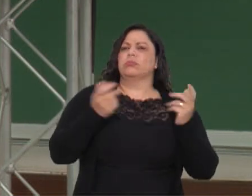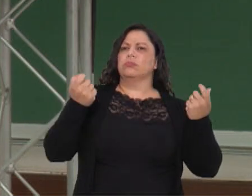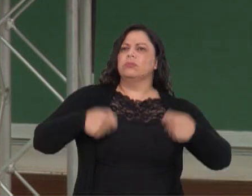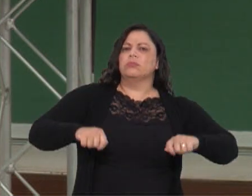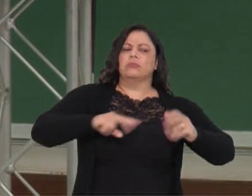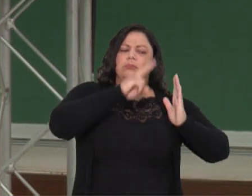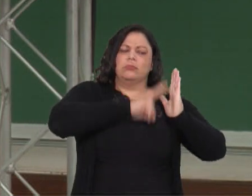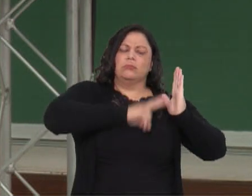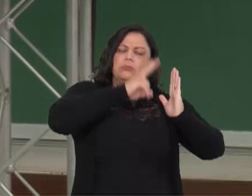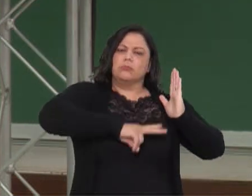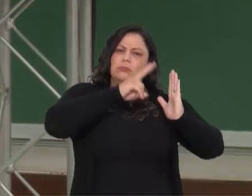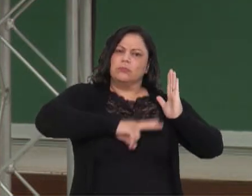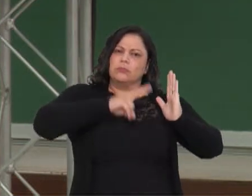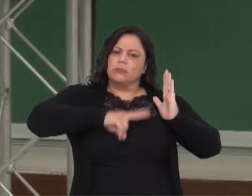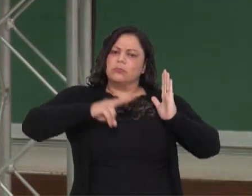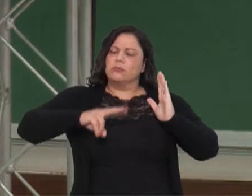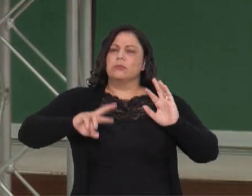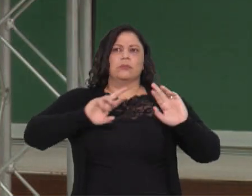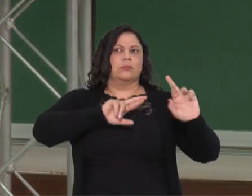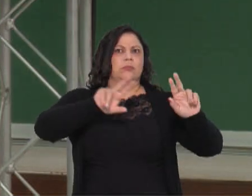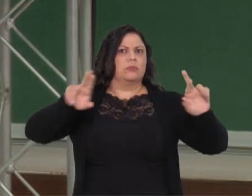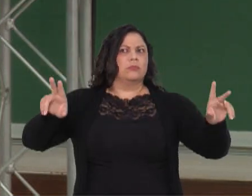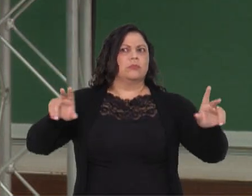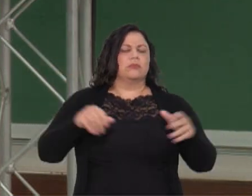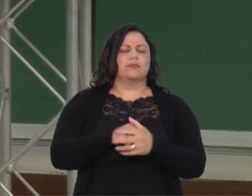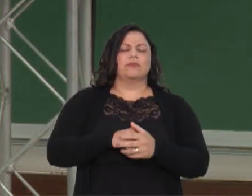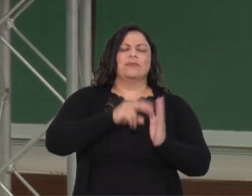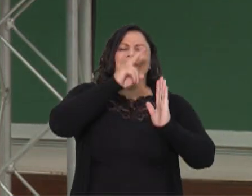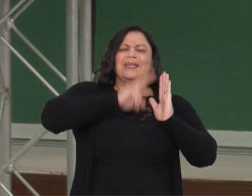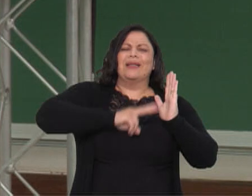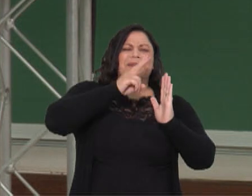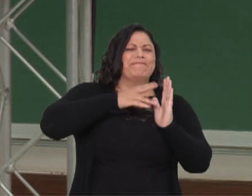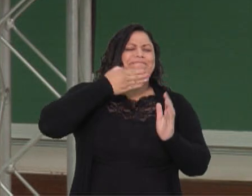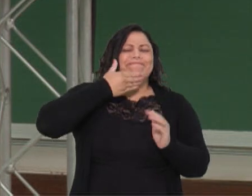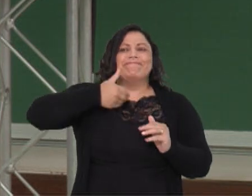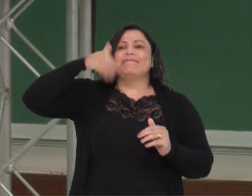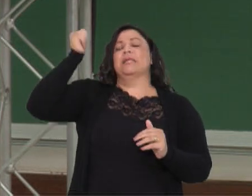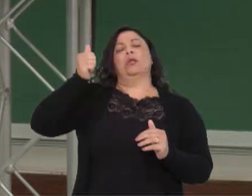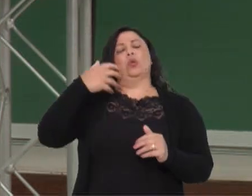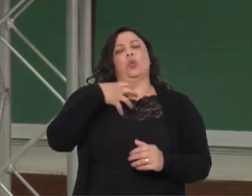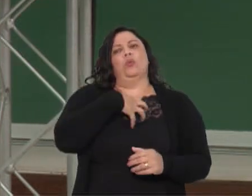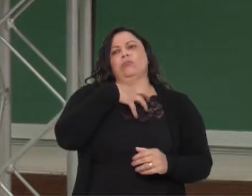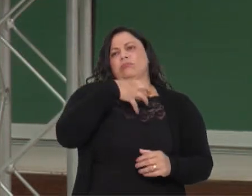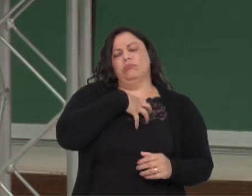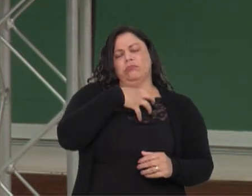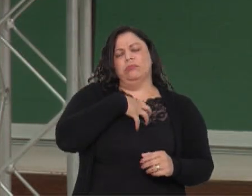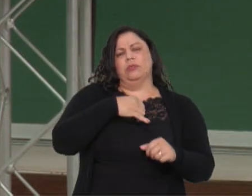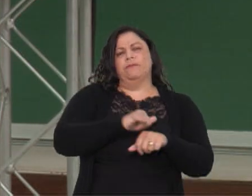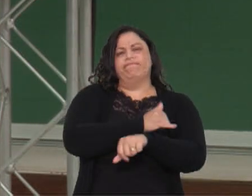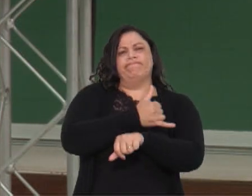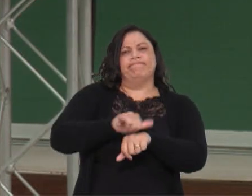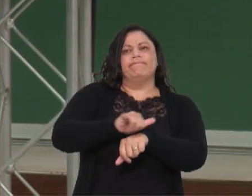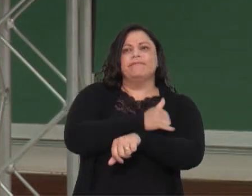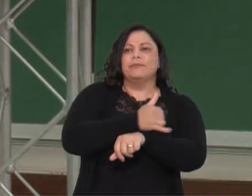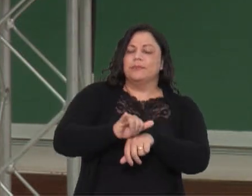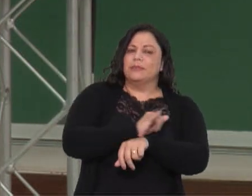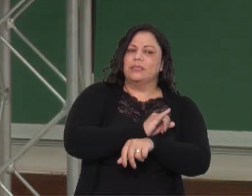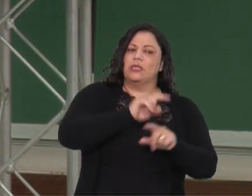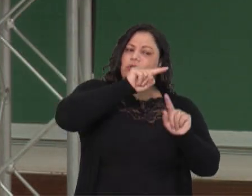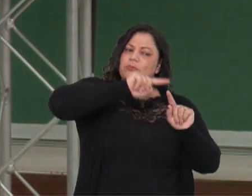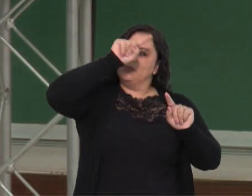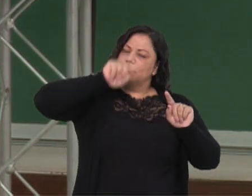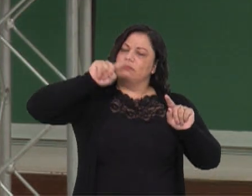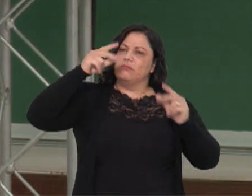conseguirmos generalizar. Mas a leitura é o melhor método para, de fato, nós acentuarmos com